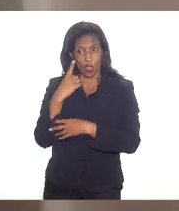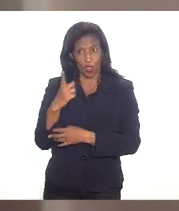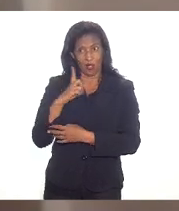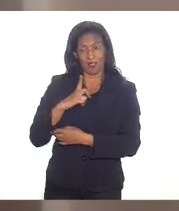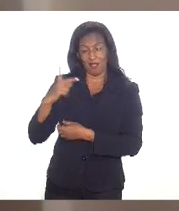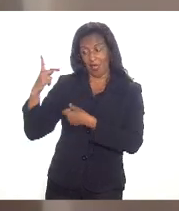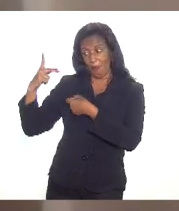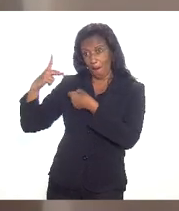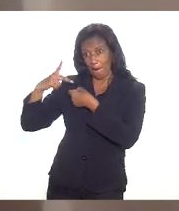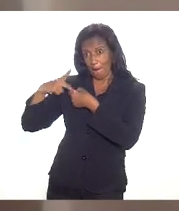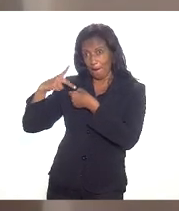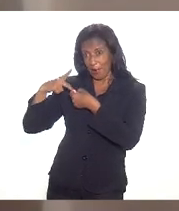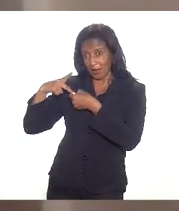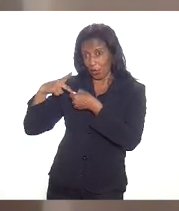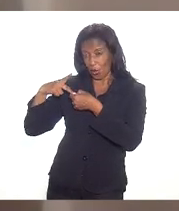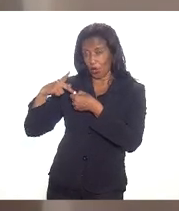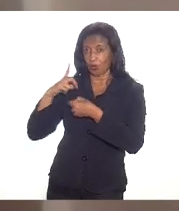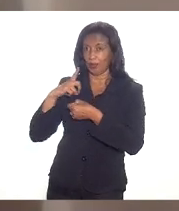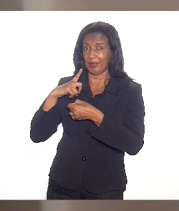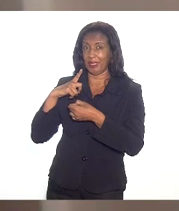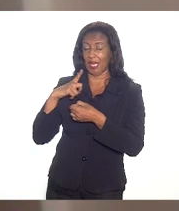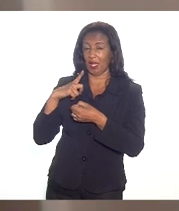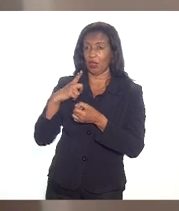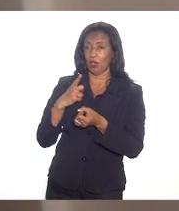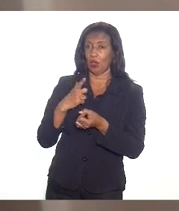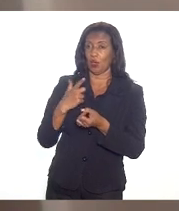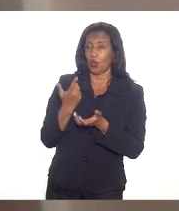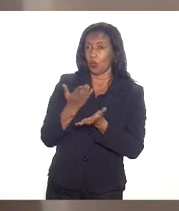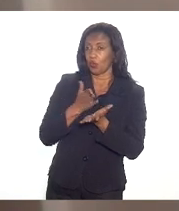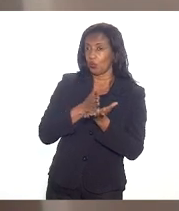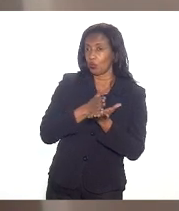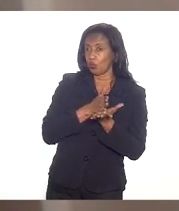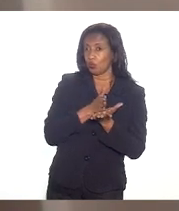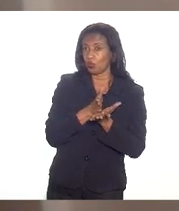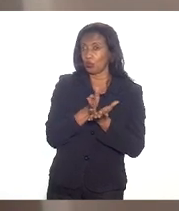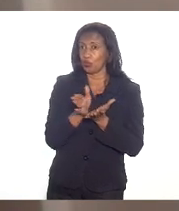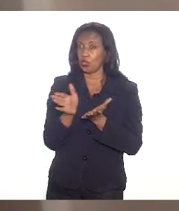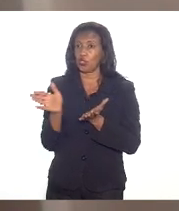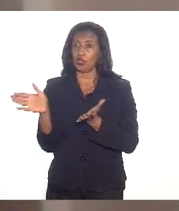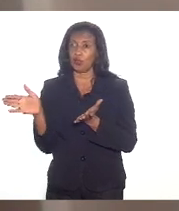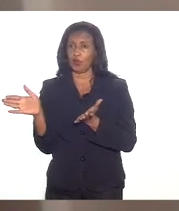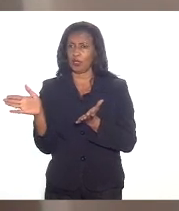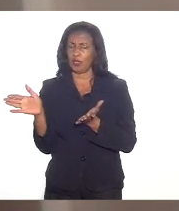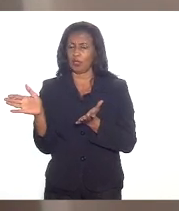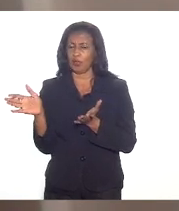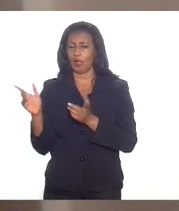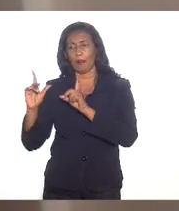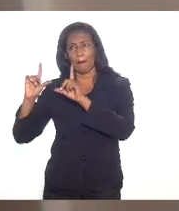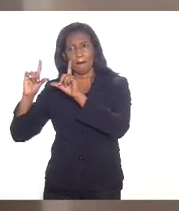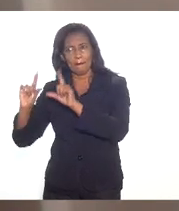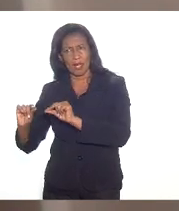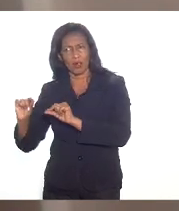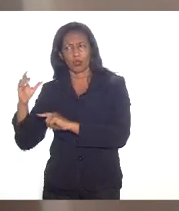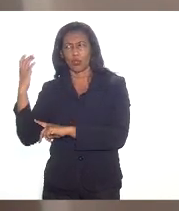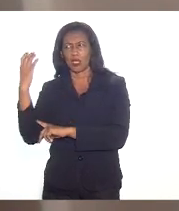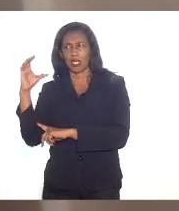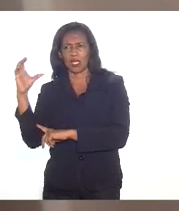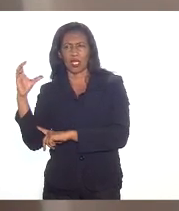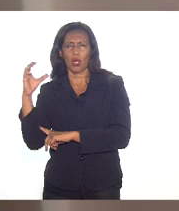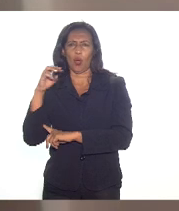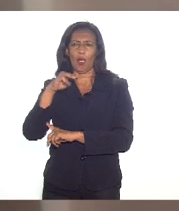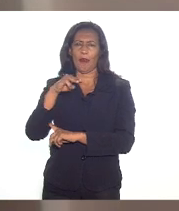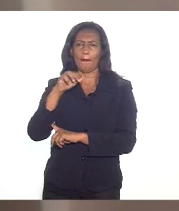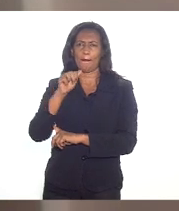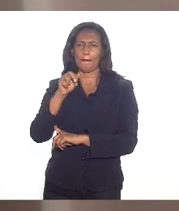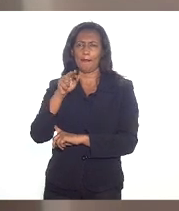ele gera um desvio, né? Para fora da região metropolitana. Agora, menos que Niterói e Maricá tem um peso do petróleo